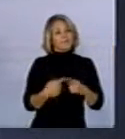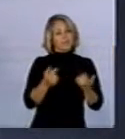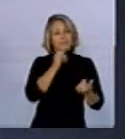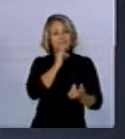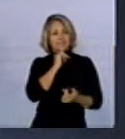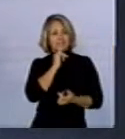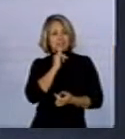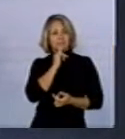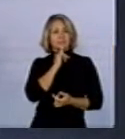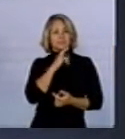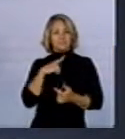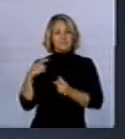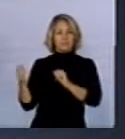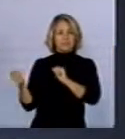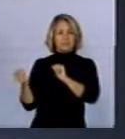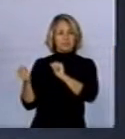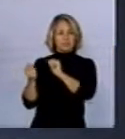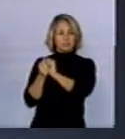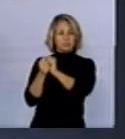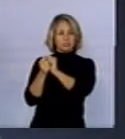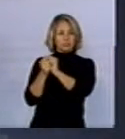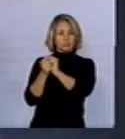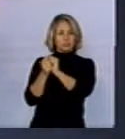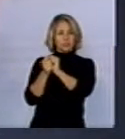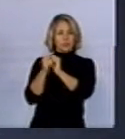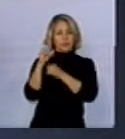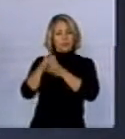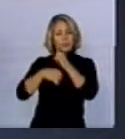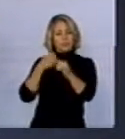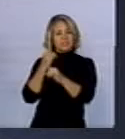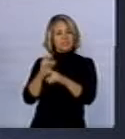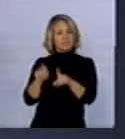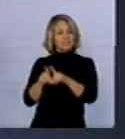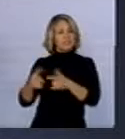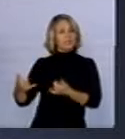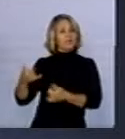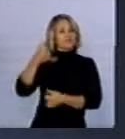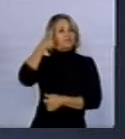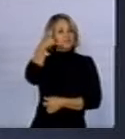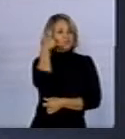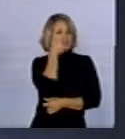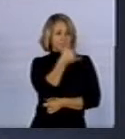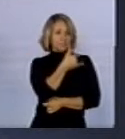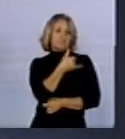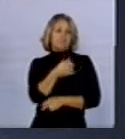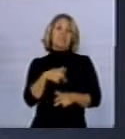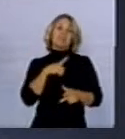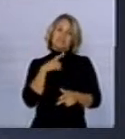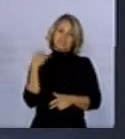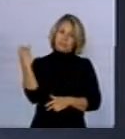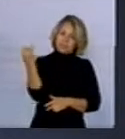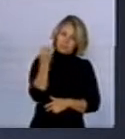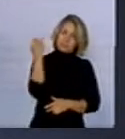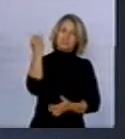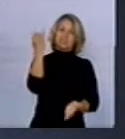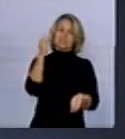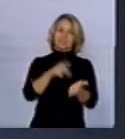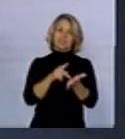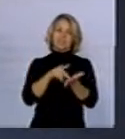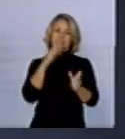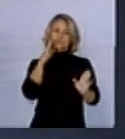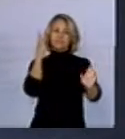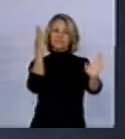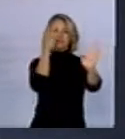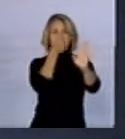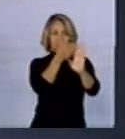em consonância com a internet e a telefonia. Eles desempenham um papel fundamental nessa